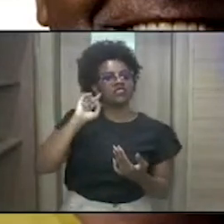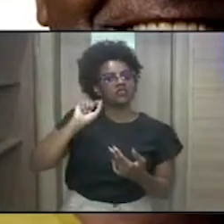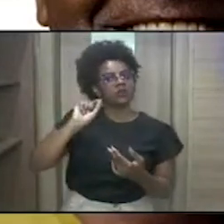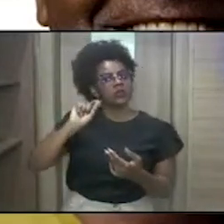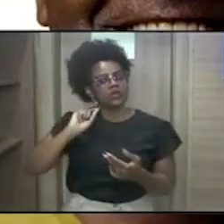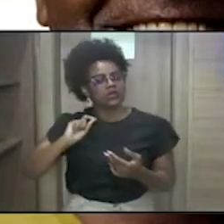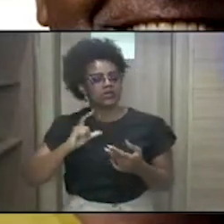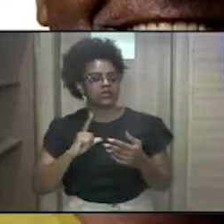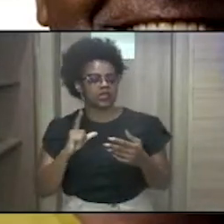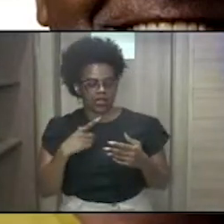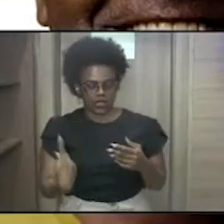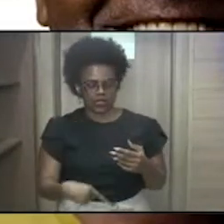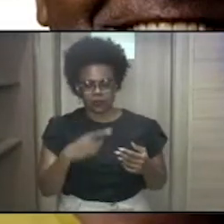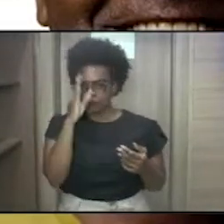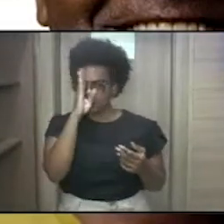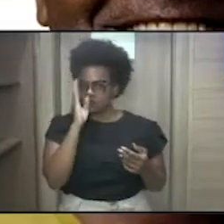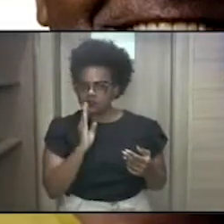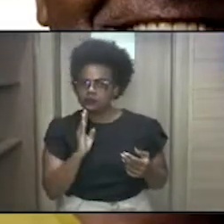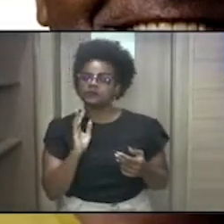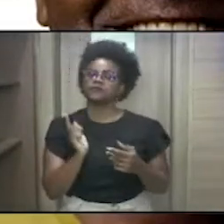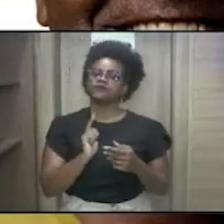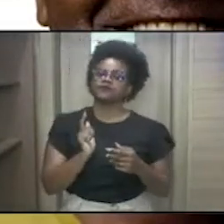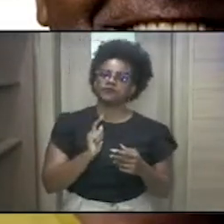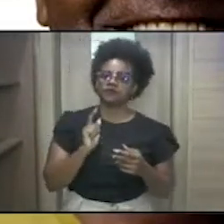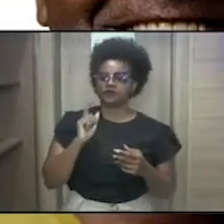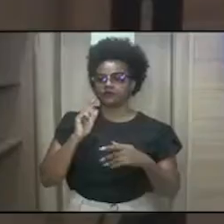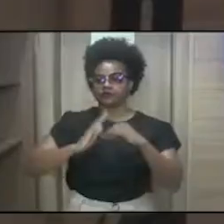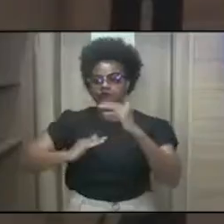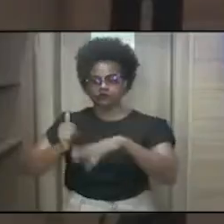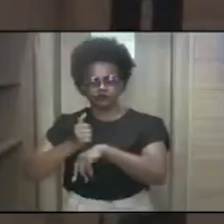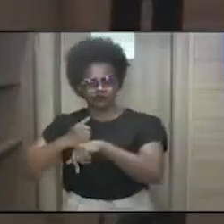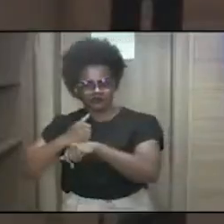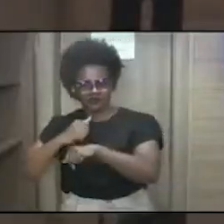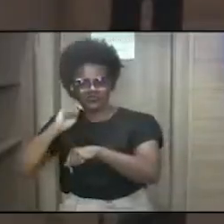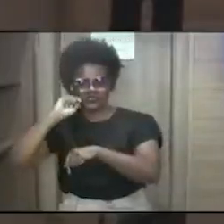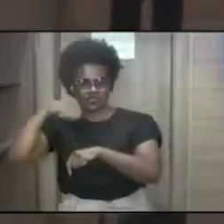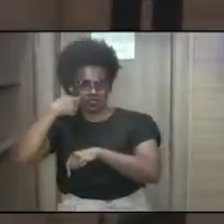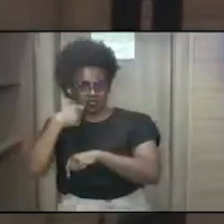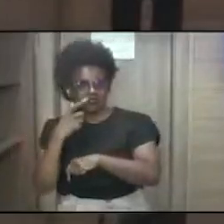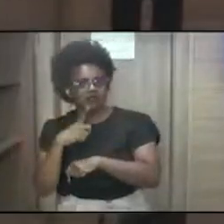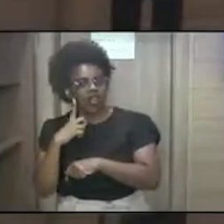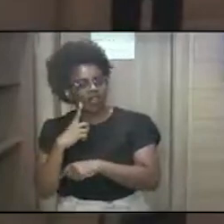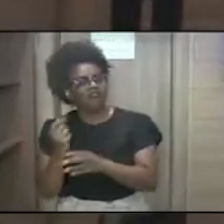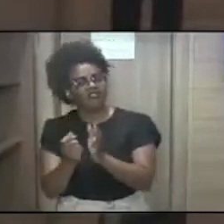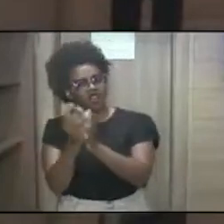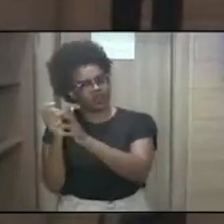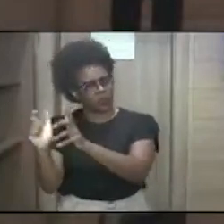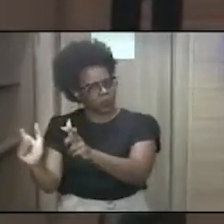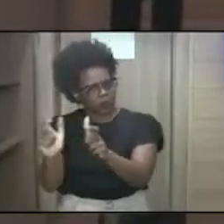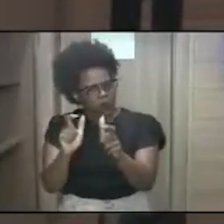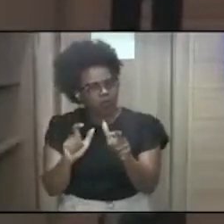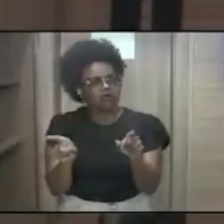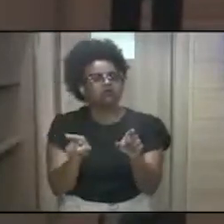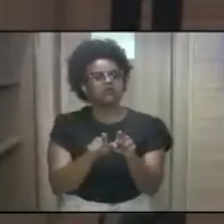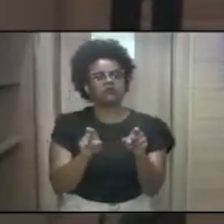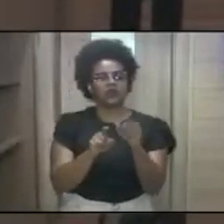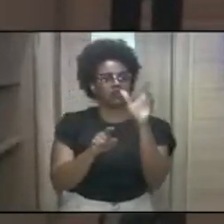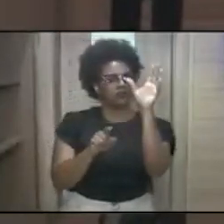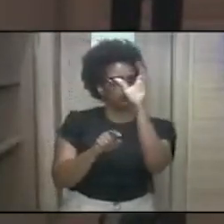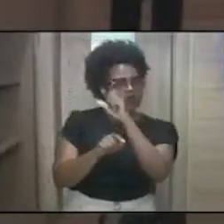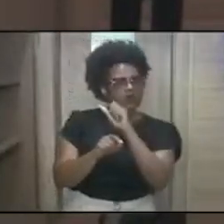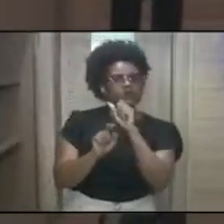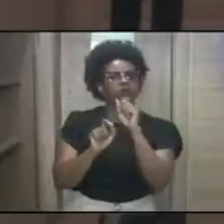dos práticos no Brasil, a relação entre o dentista prático, que ainda existe em muitas localidades, e esse aprendizado